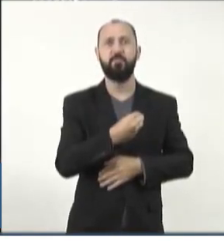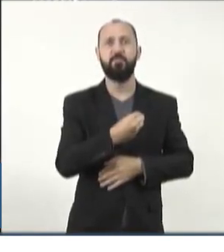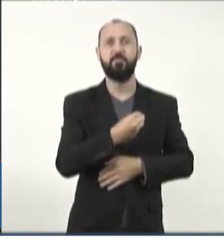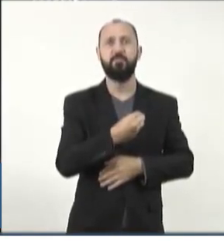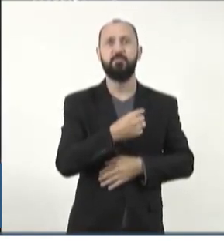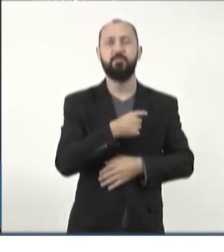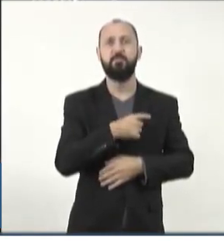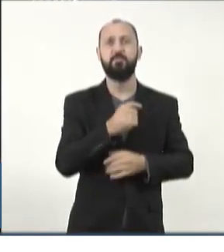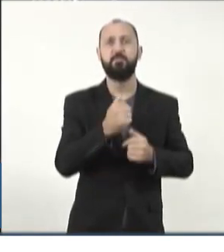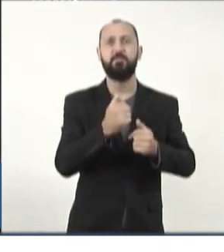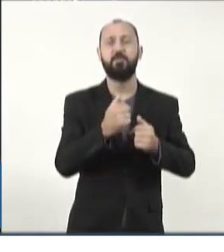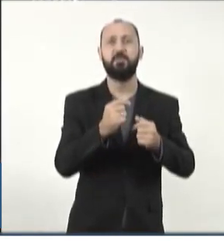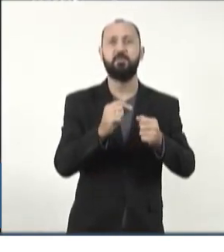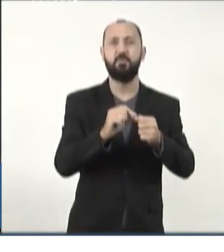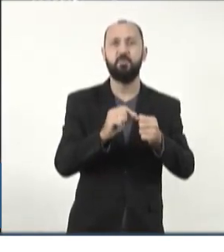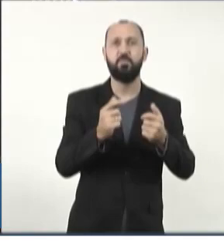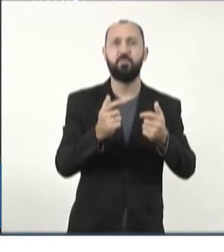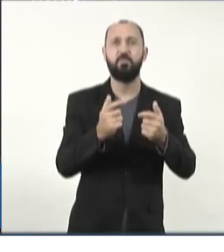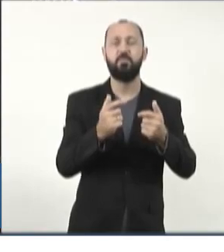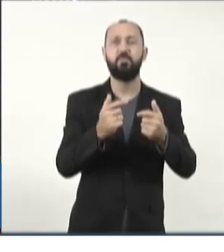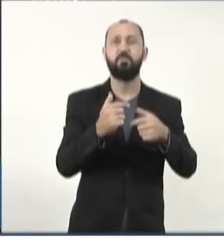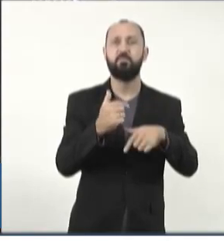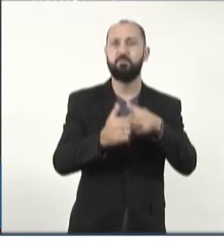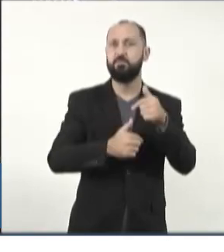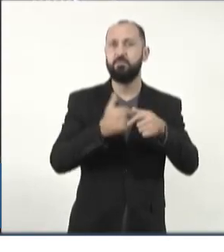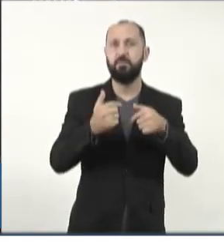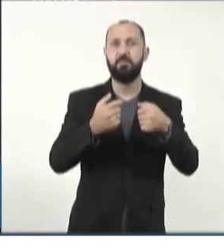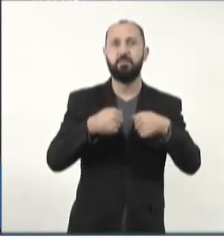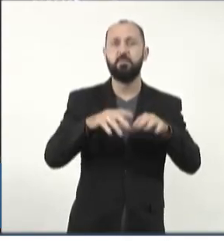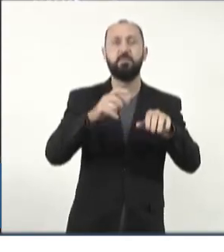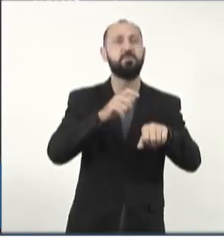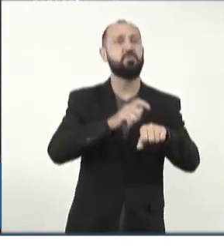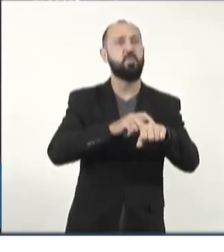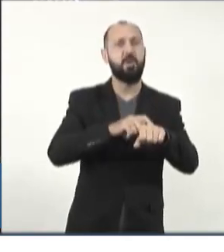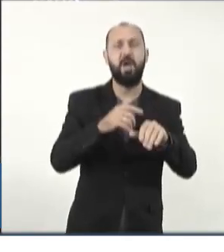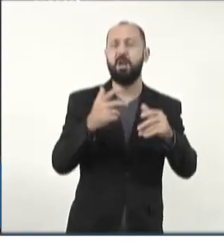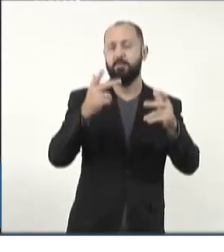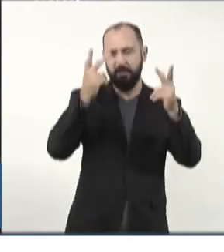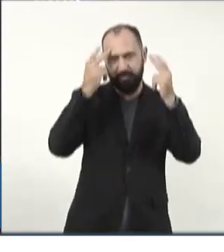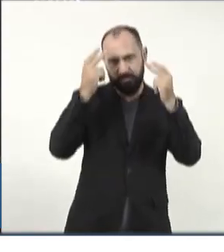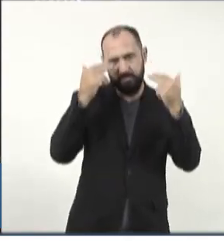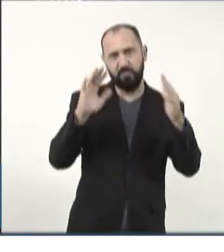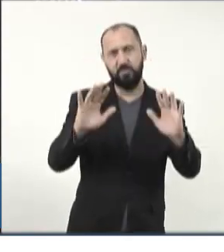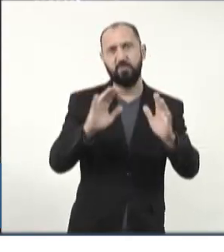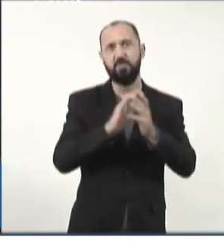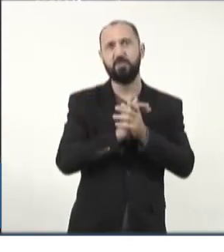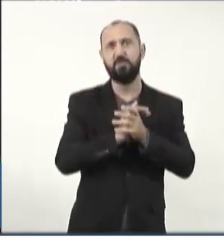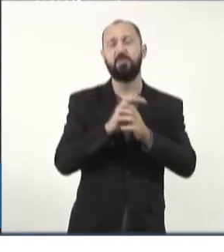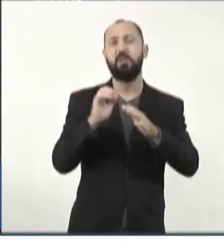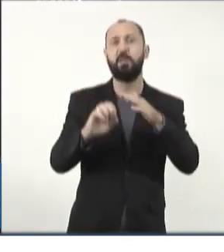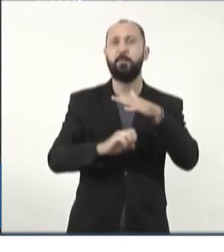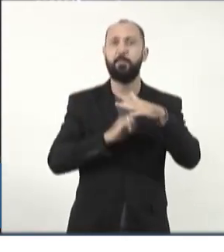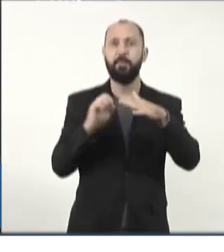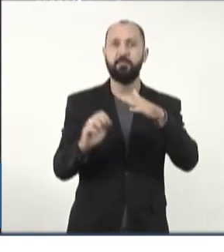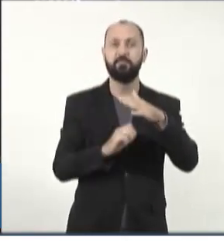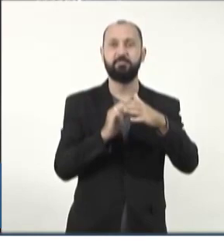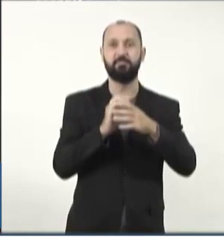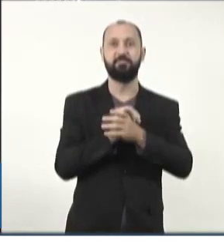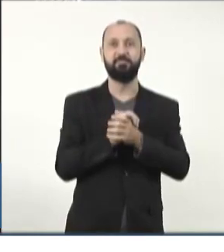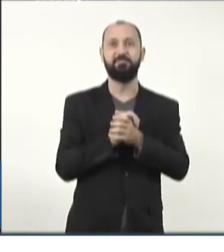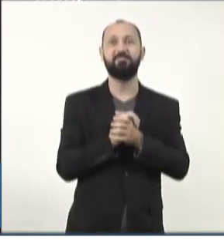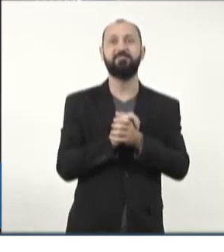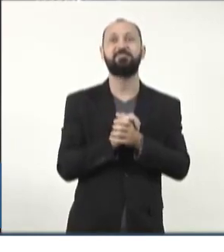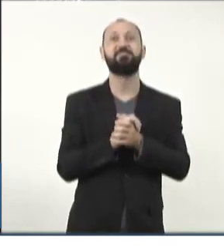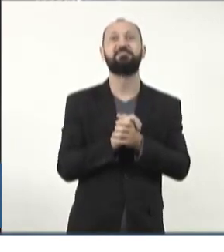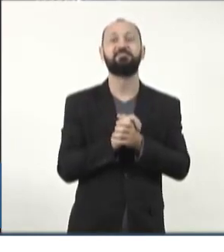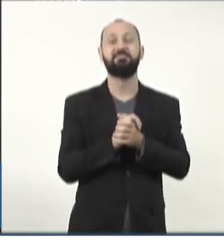tem uma profissão que ele não precisa muito de cumprir horário, tá? Que ele é um empresário. Então, o que